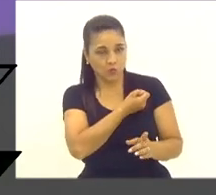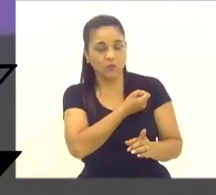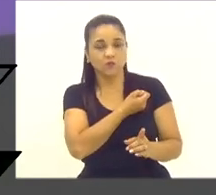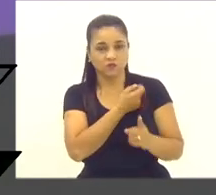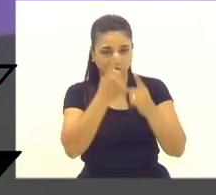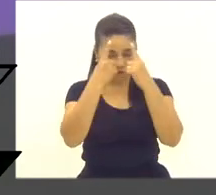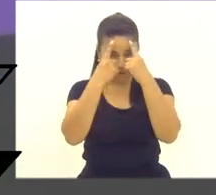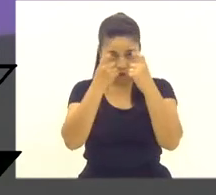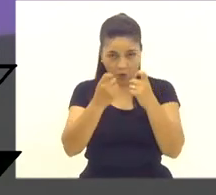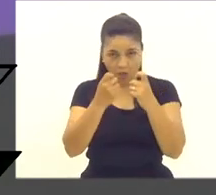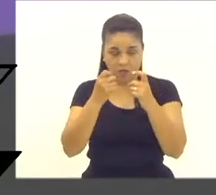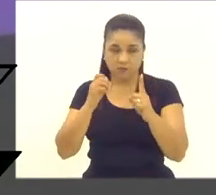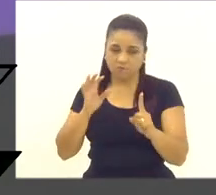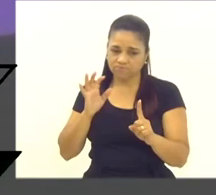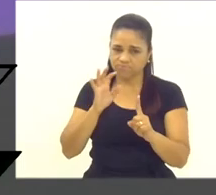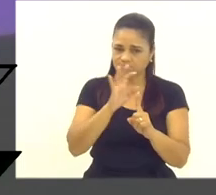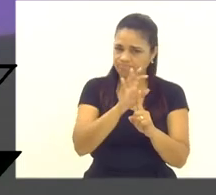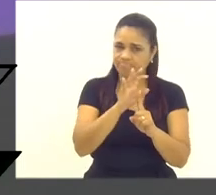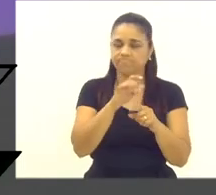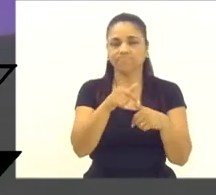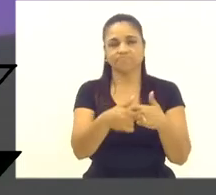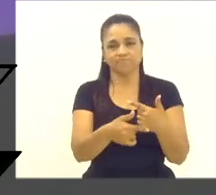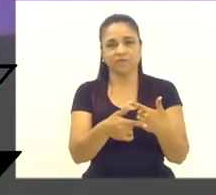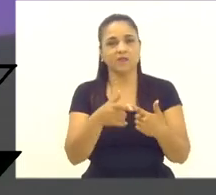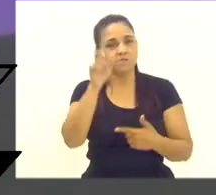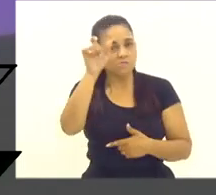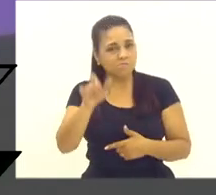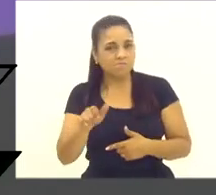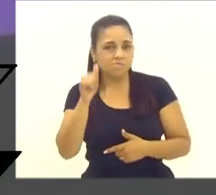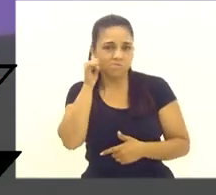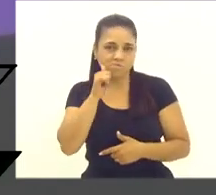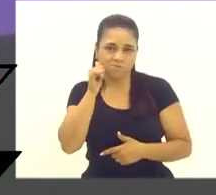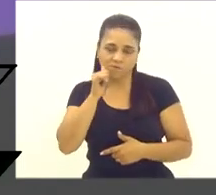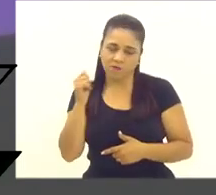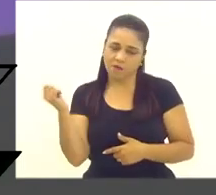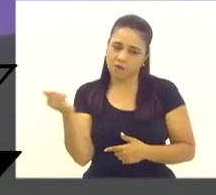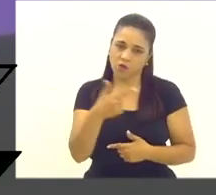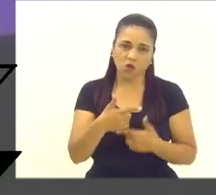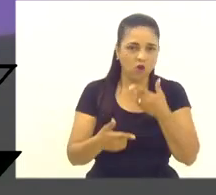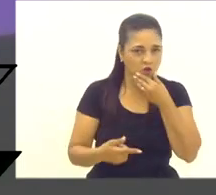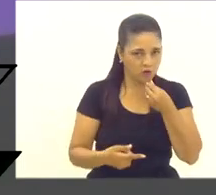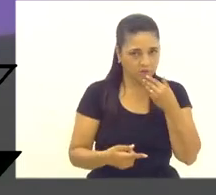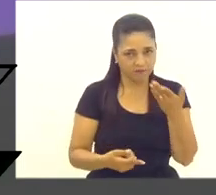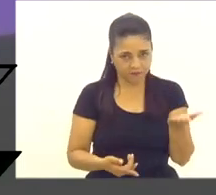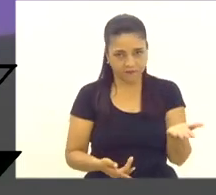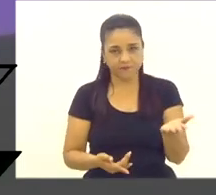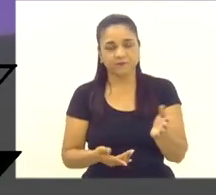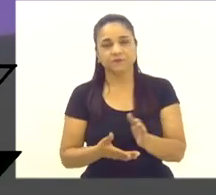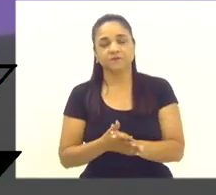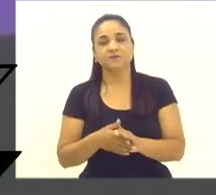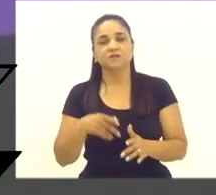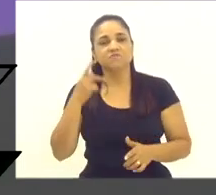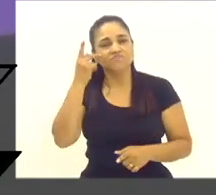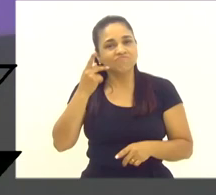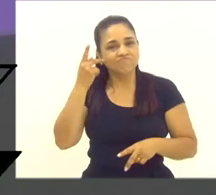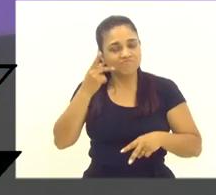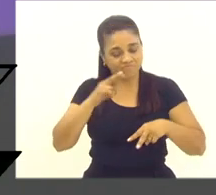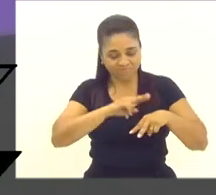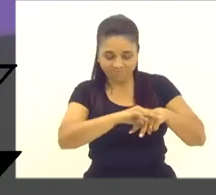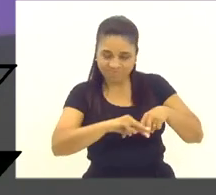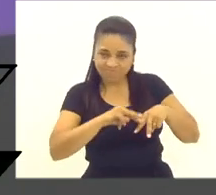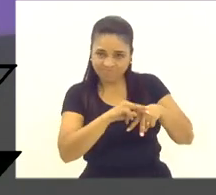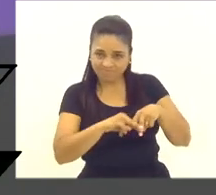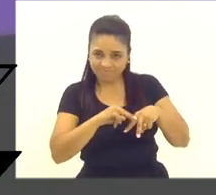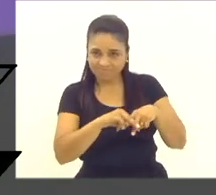violência e de agressão muito maior em relação às mulheres é o que configura essa essa violência política de gênero Mas